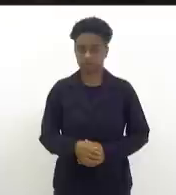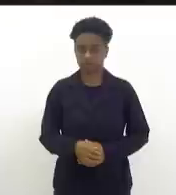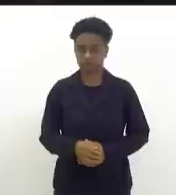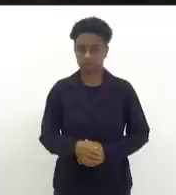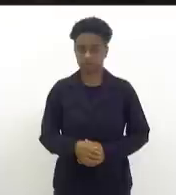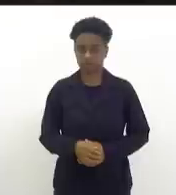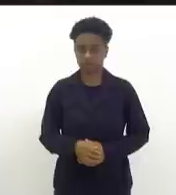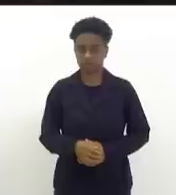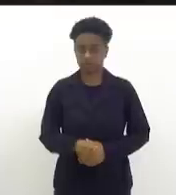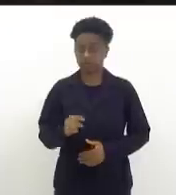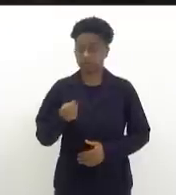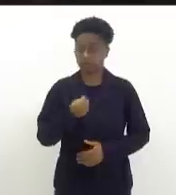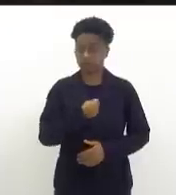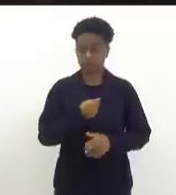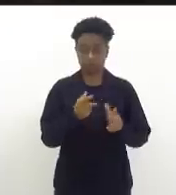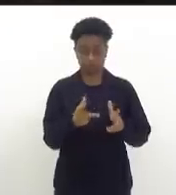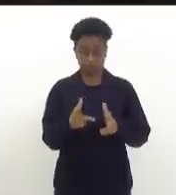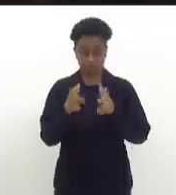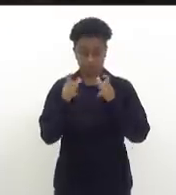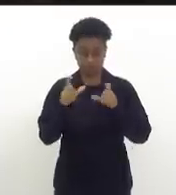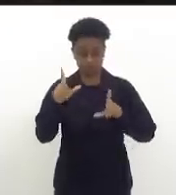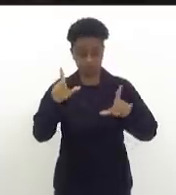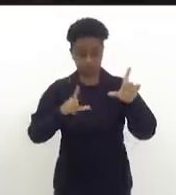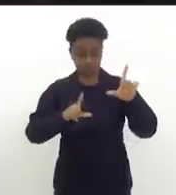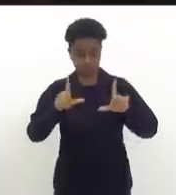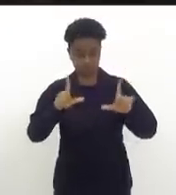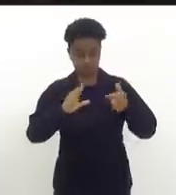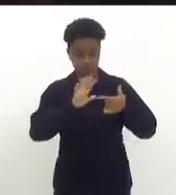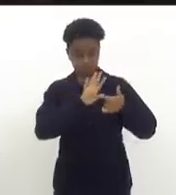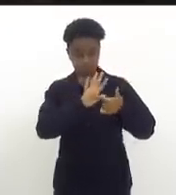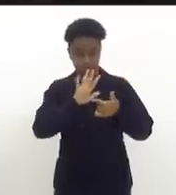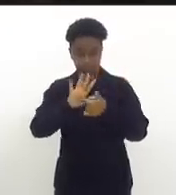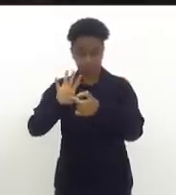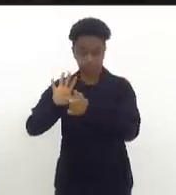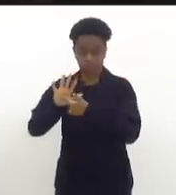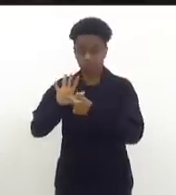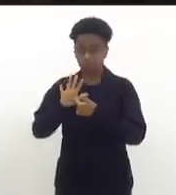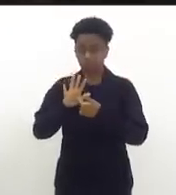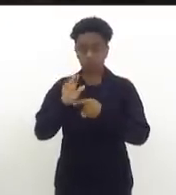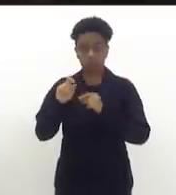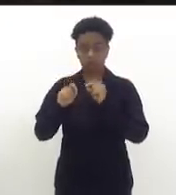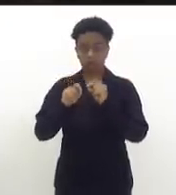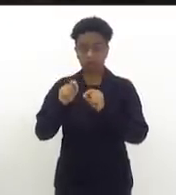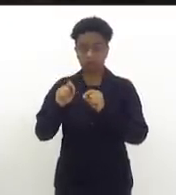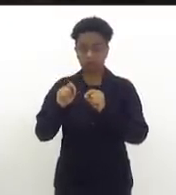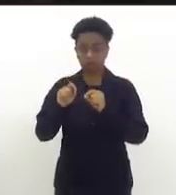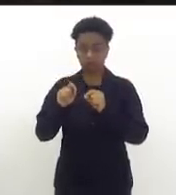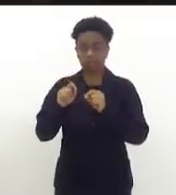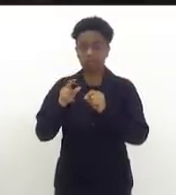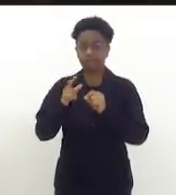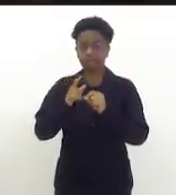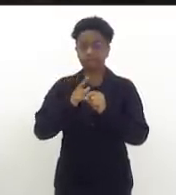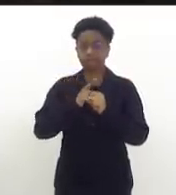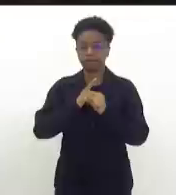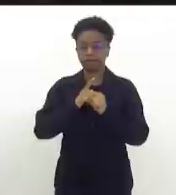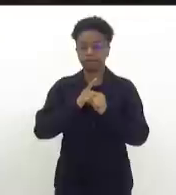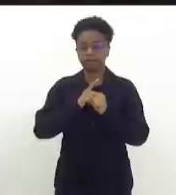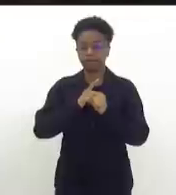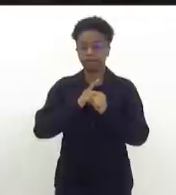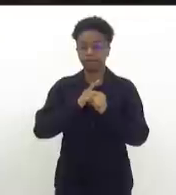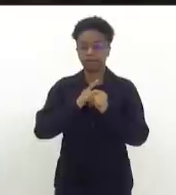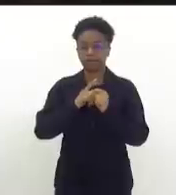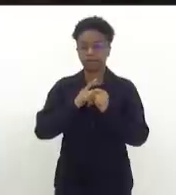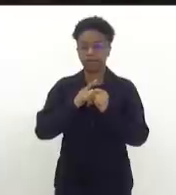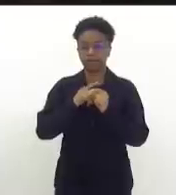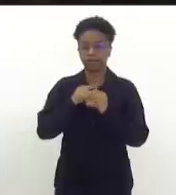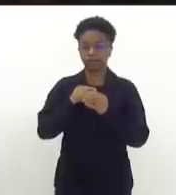em te ver no noticiário que uma das receitas que é burlada no estado é a